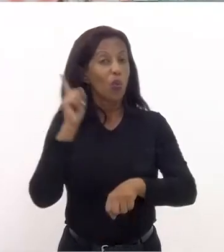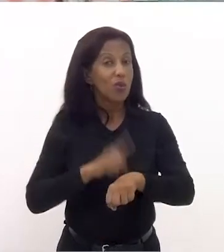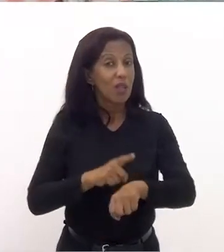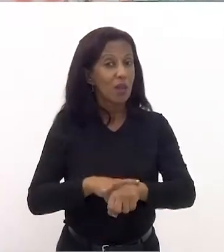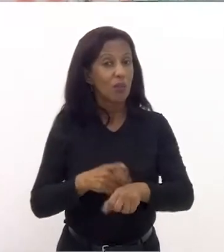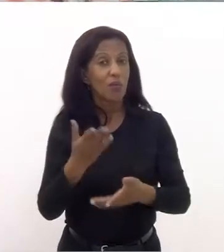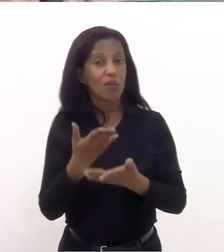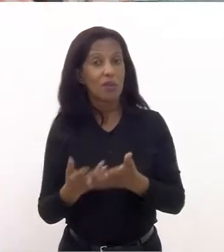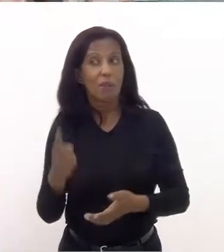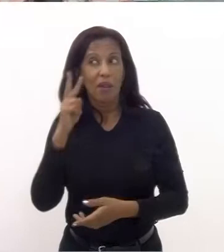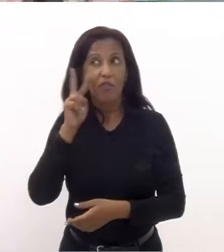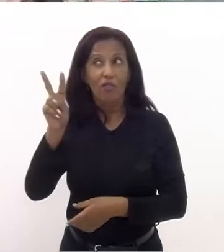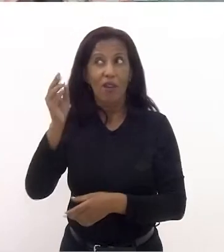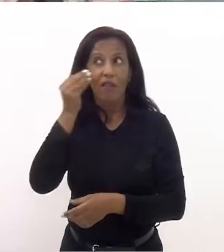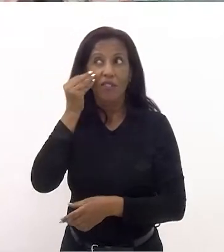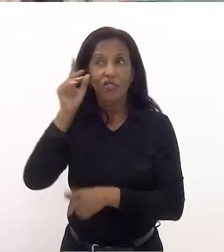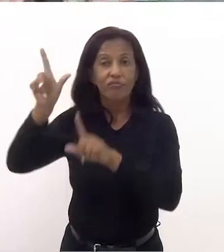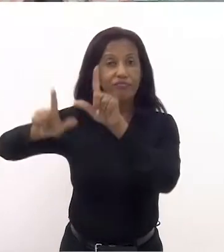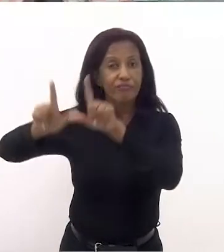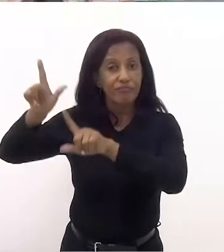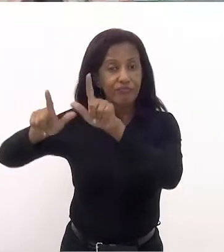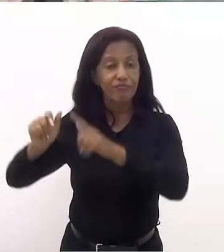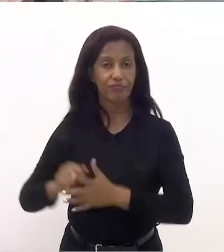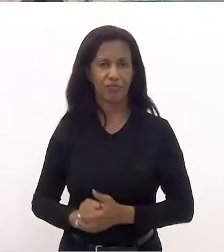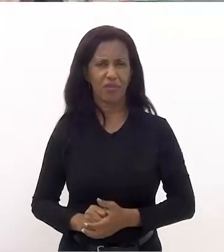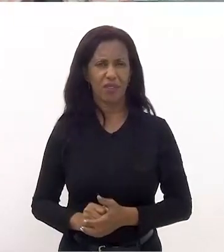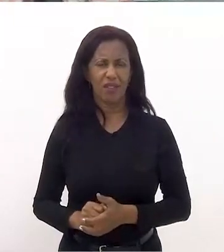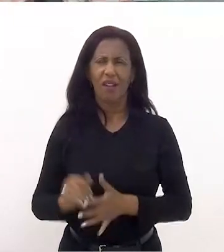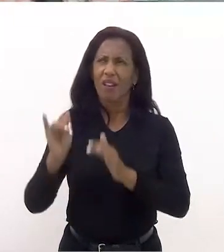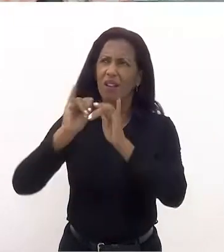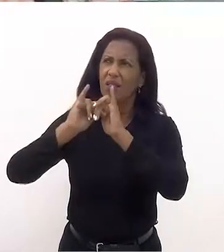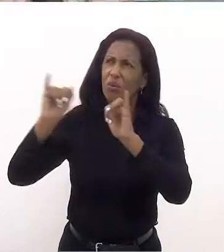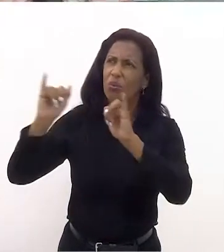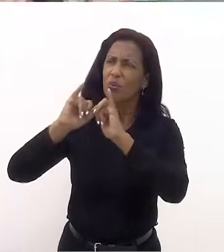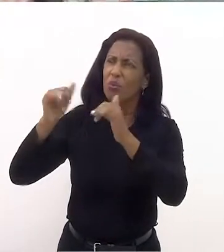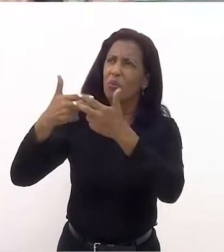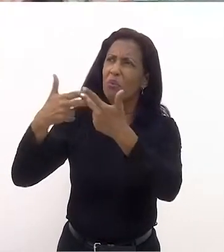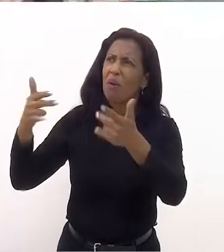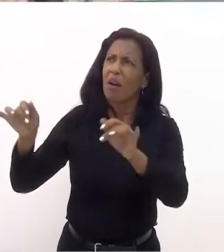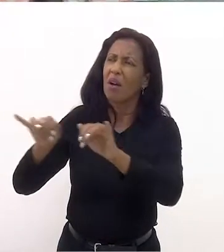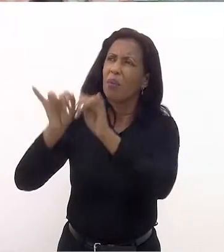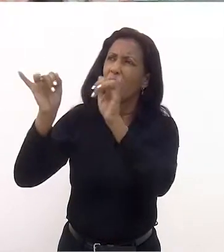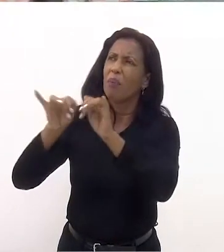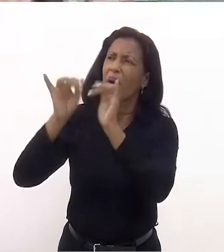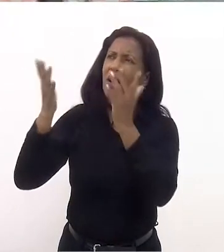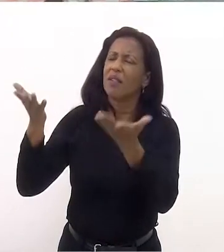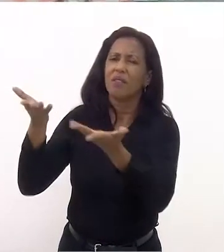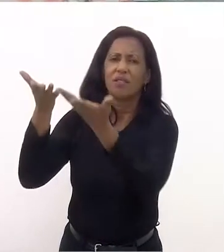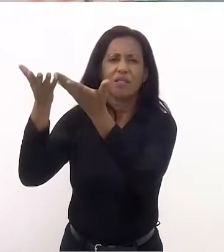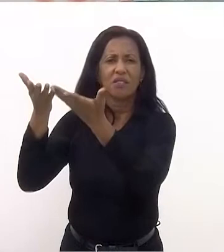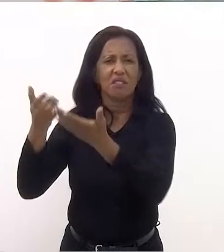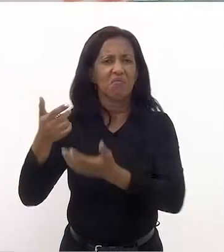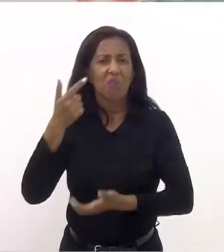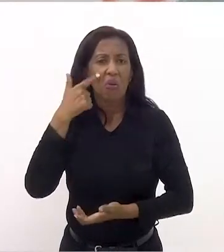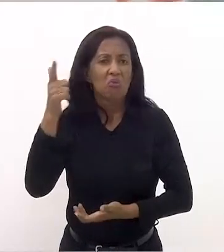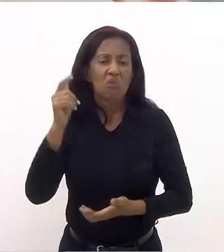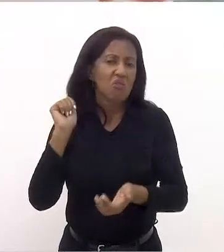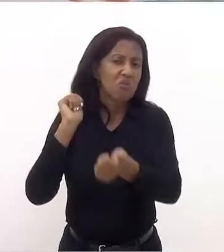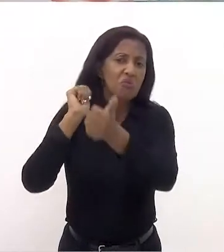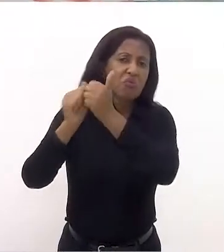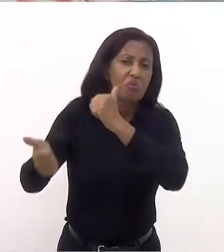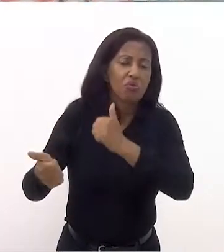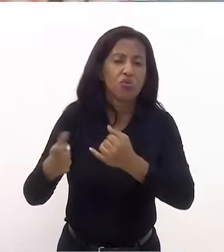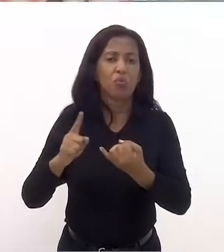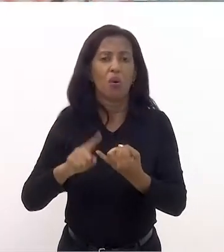que eu me perco vendo a televisão, os anúncios, aquelas coisas. Então eu só vou para ver